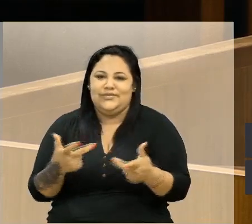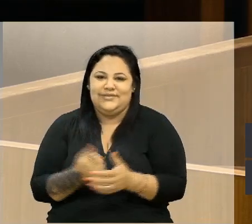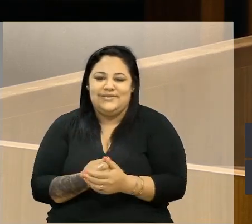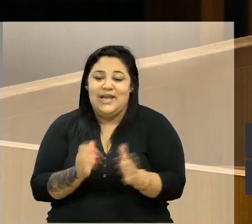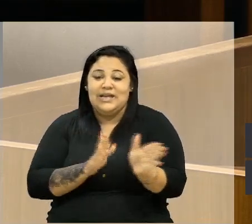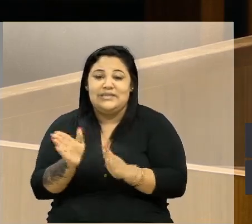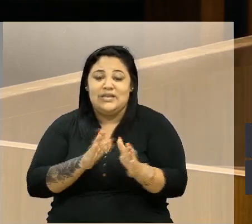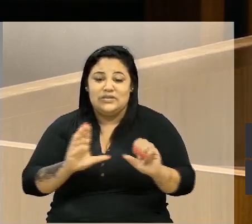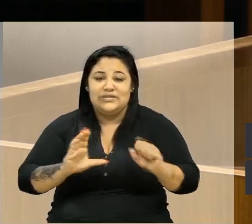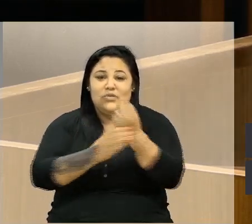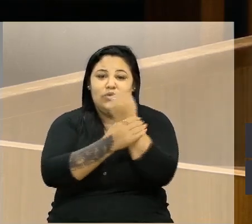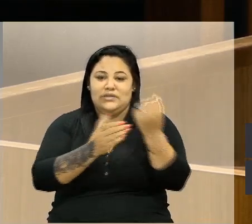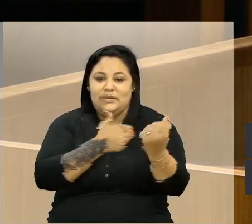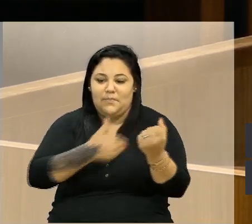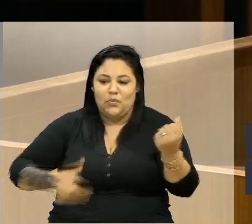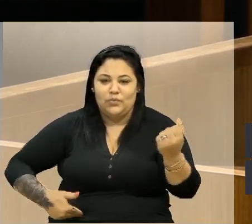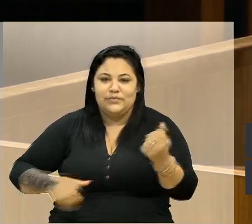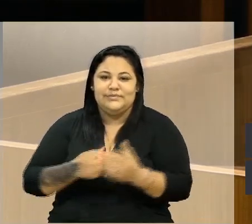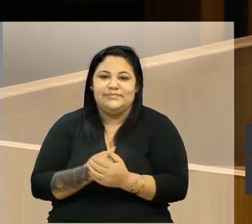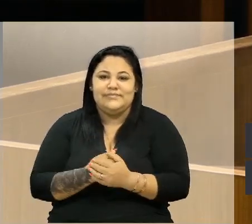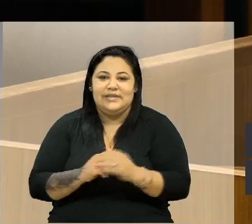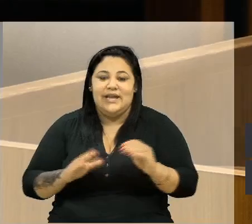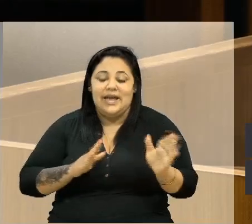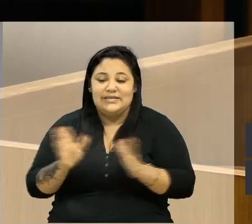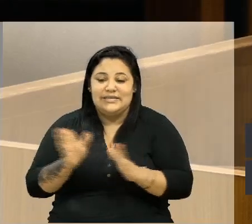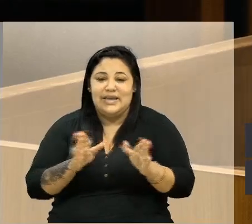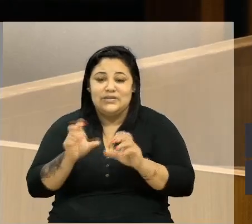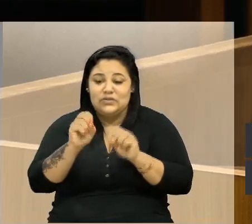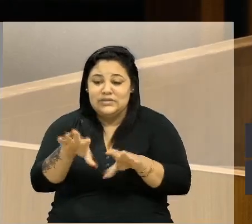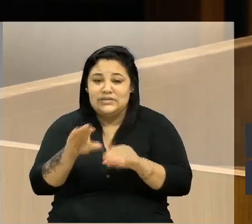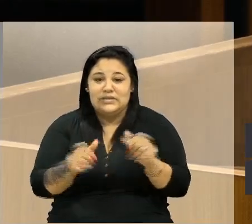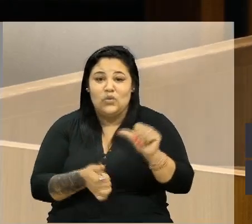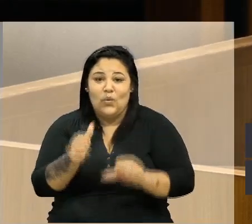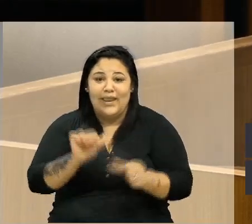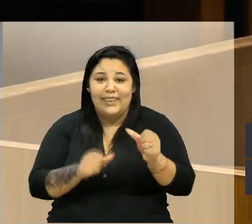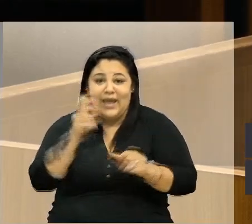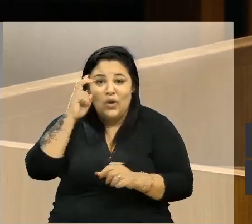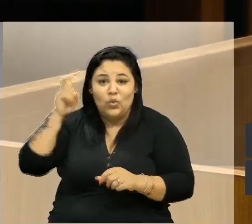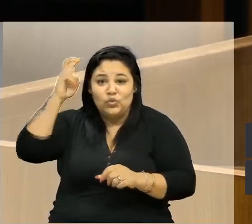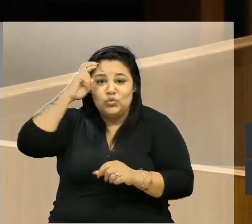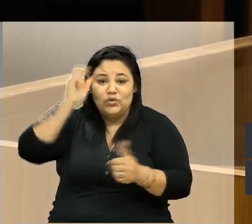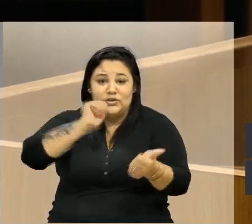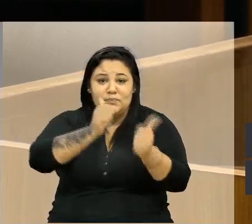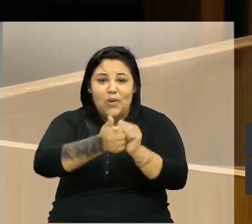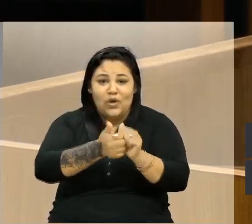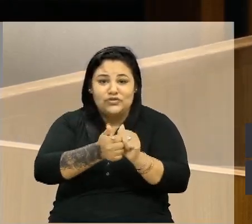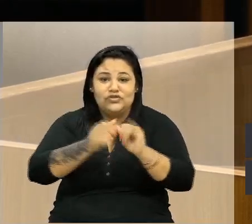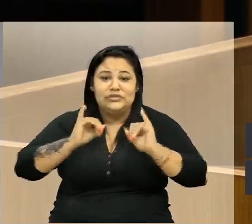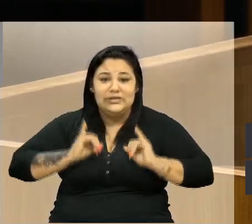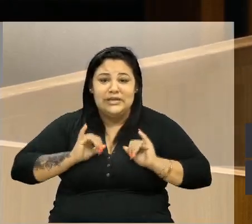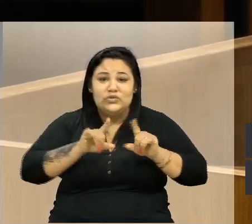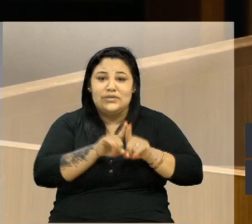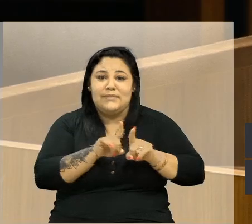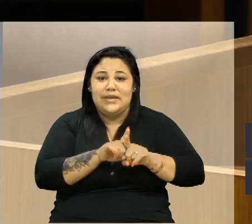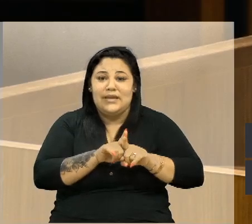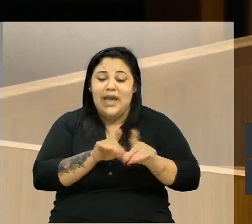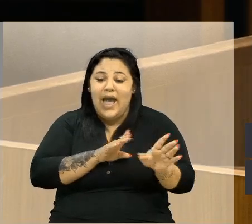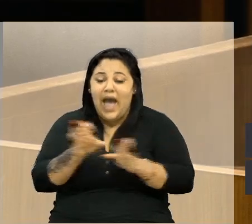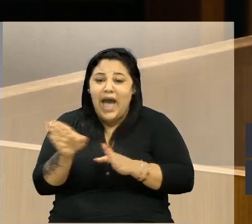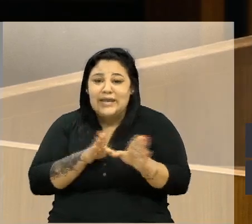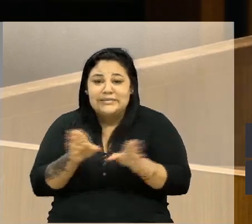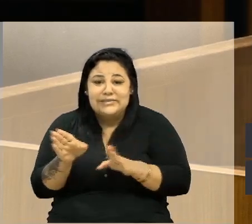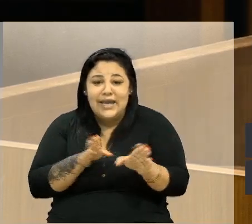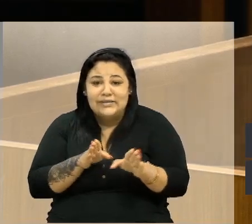acesso à segurança pública, acesso à educação de qualidade, à cultura, ao esporte, ao lazer, acesso às condições de